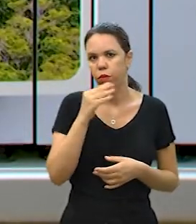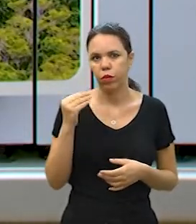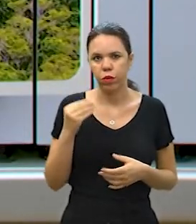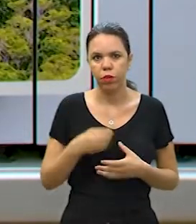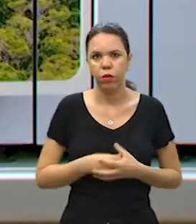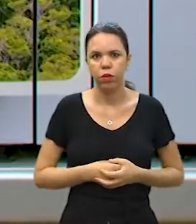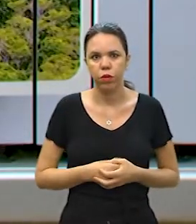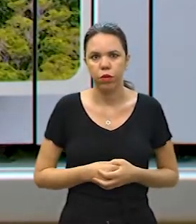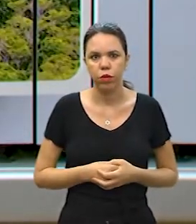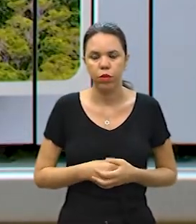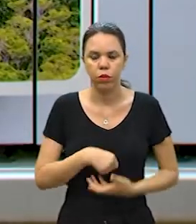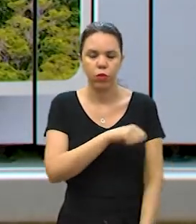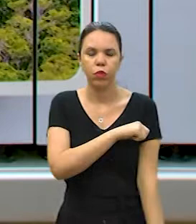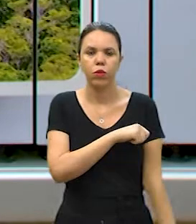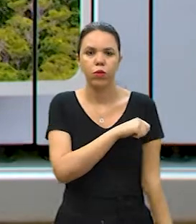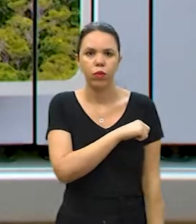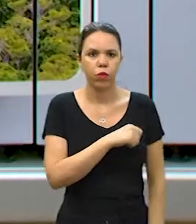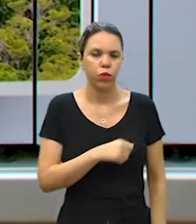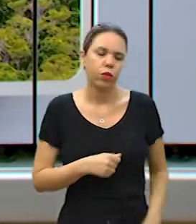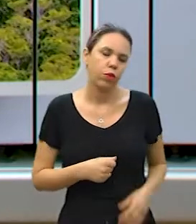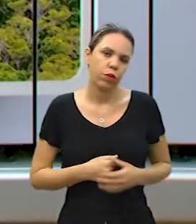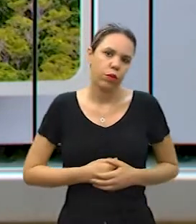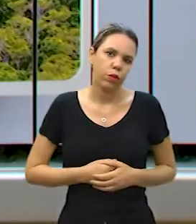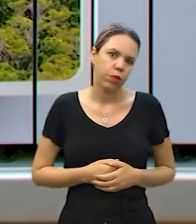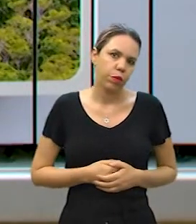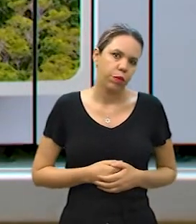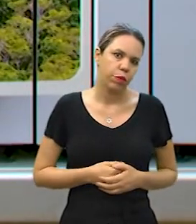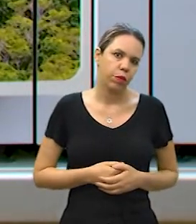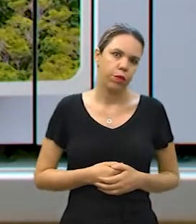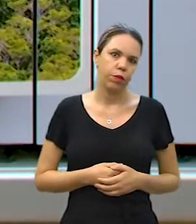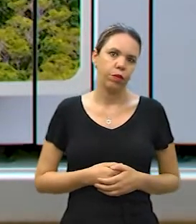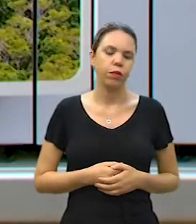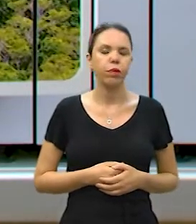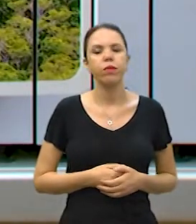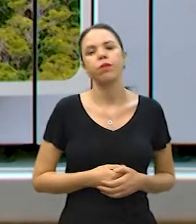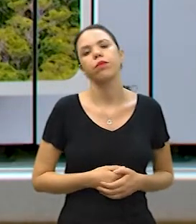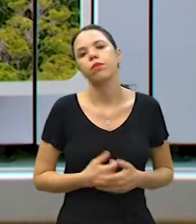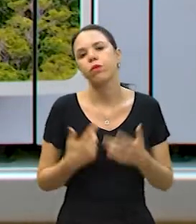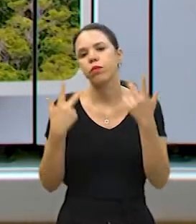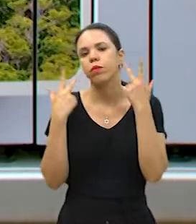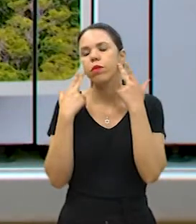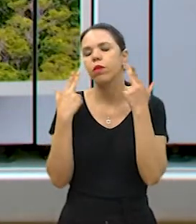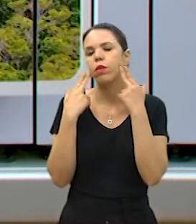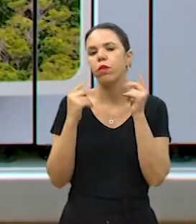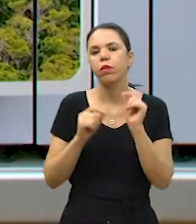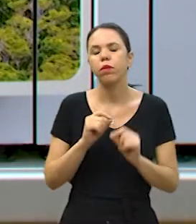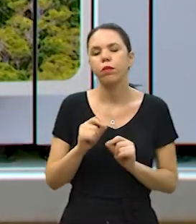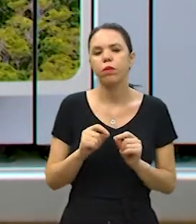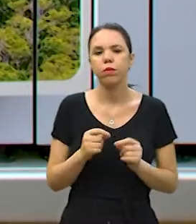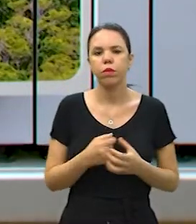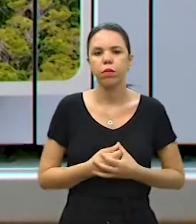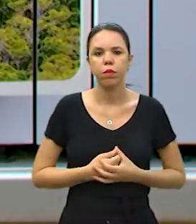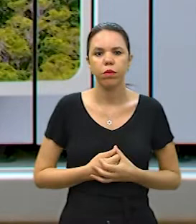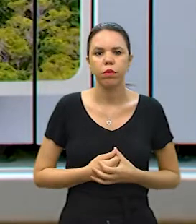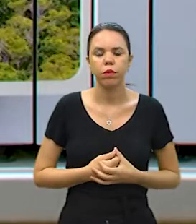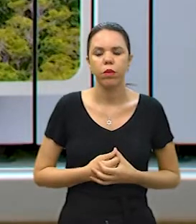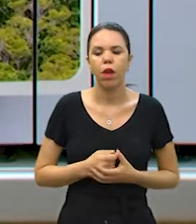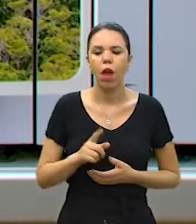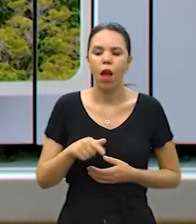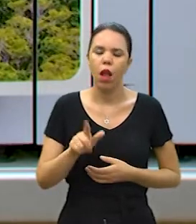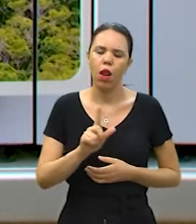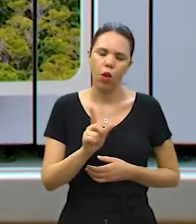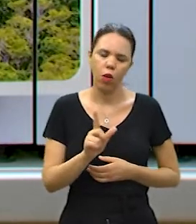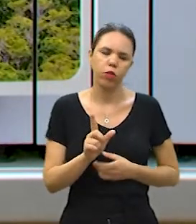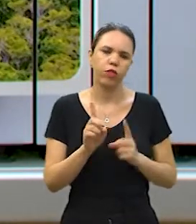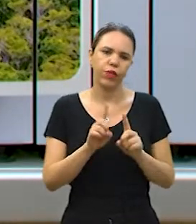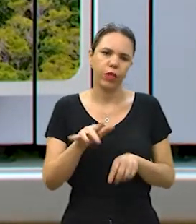crianças, de adolescentes, dos alunos como um todo. Agora, naturalmente, foram